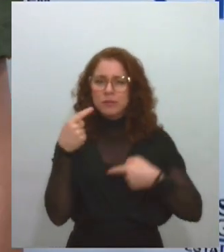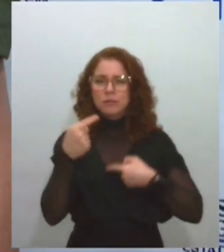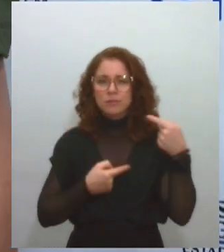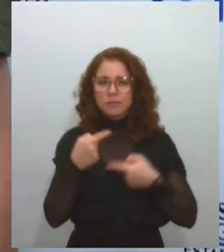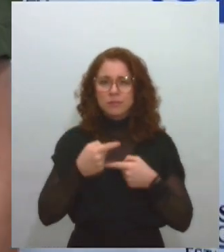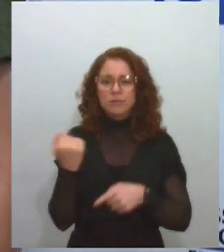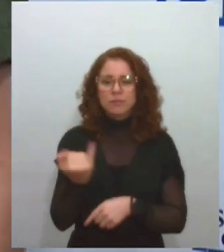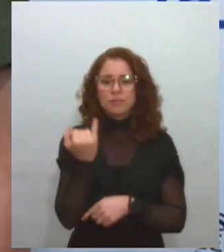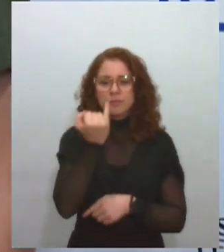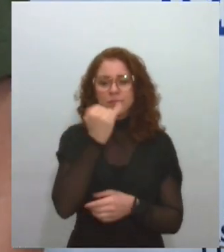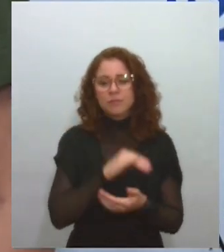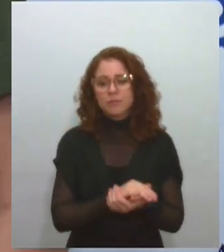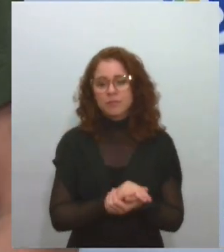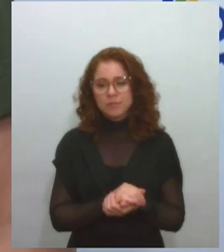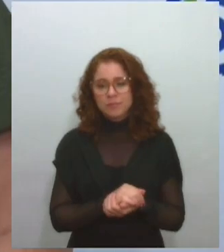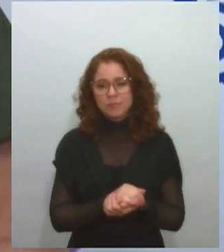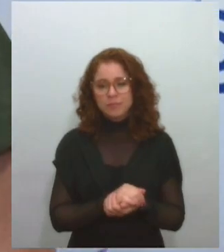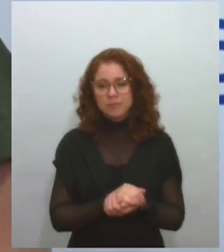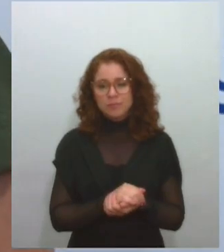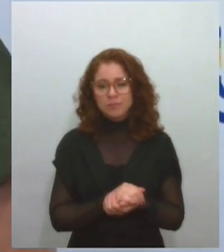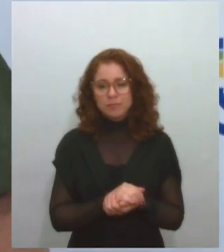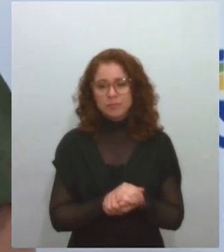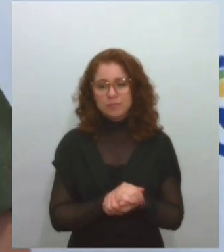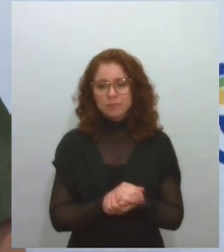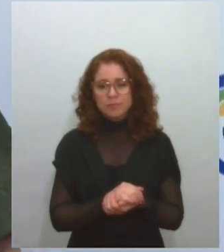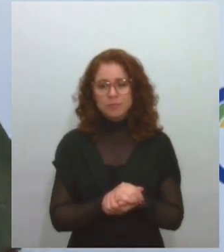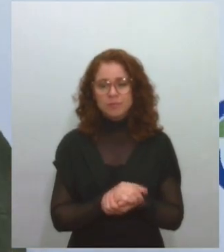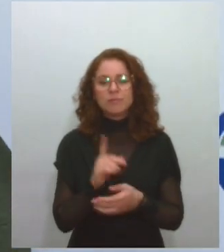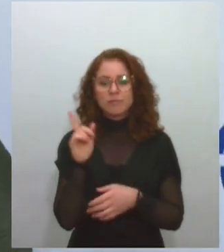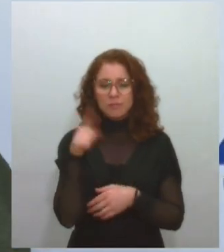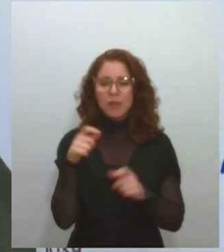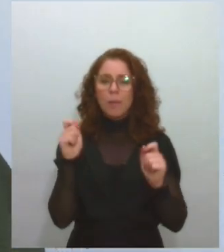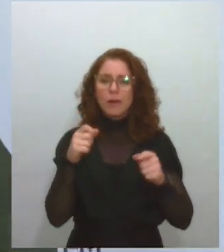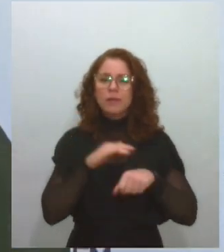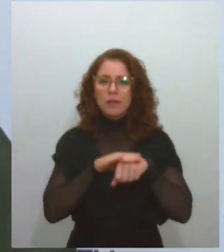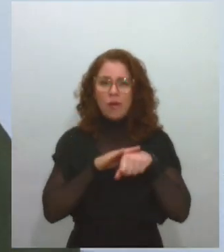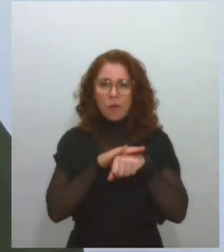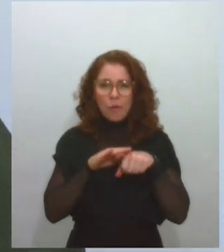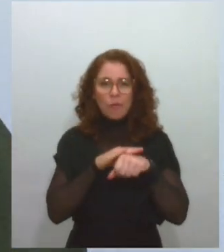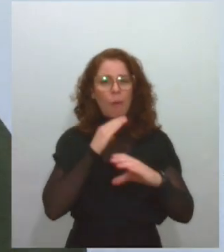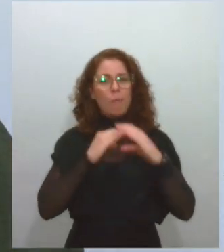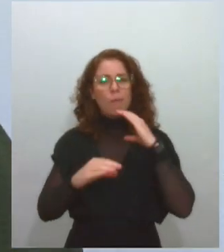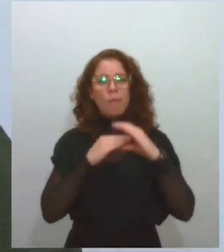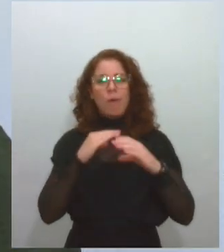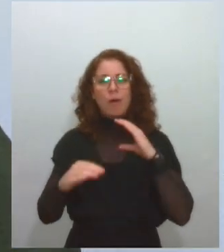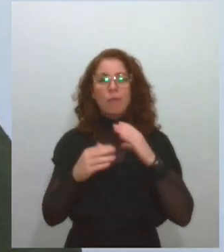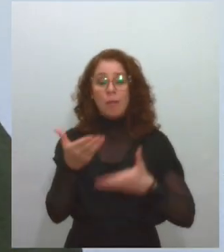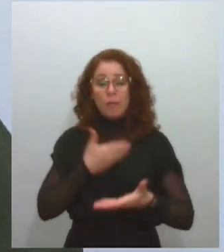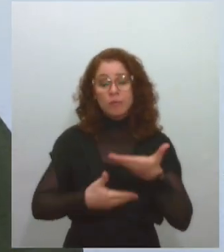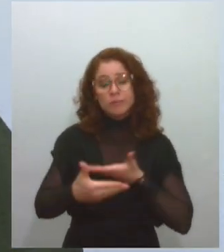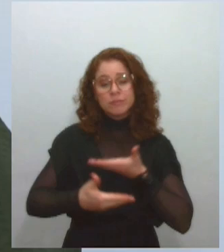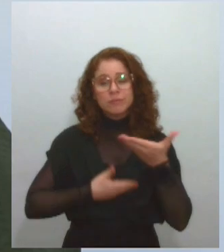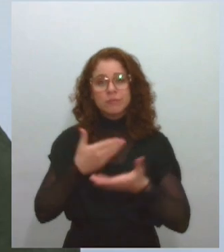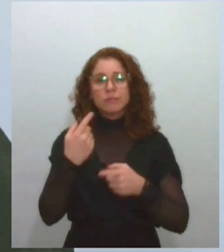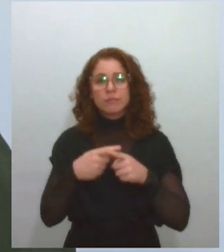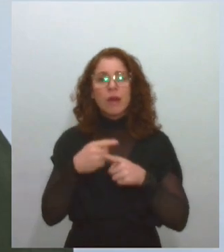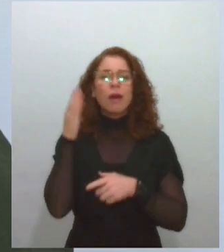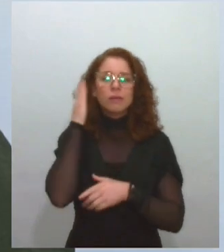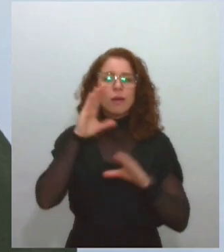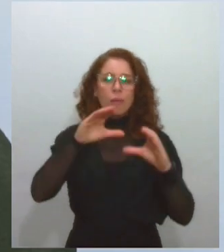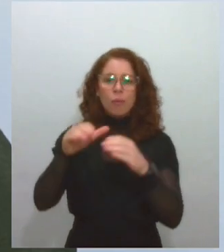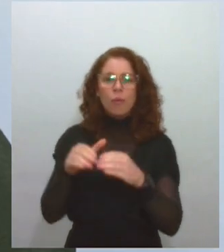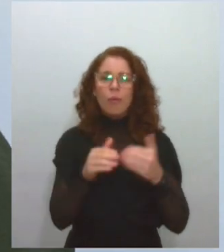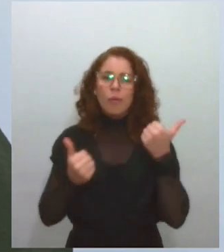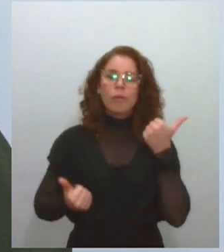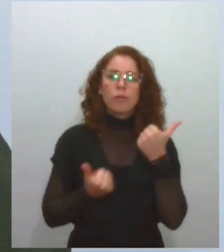exatamente isso, né? A gente poder dialogar, compartilhar, né? Saber que existe uma rede de apoio, como o CVV, que é